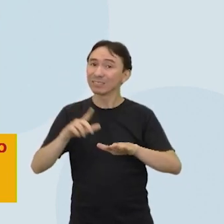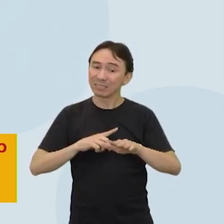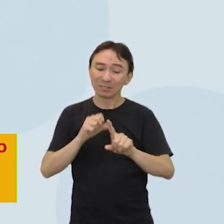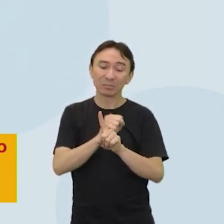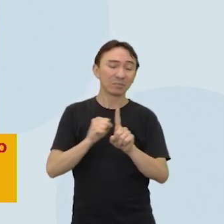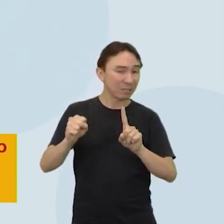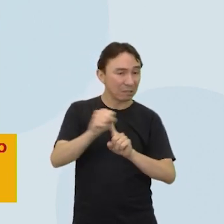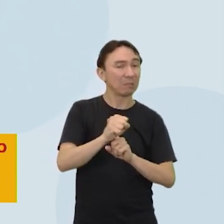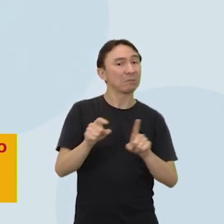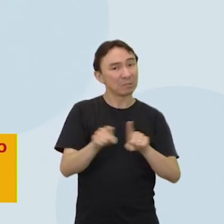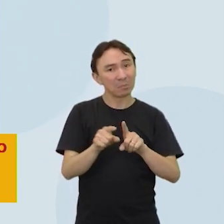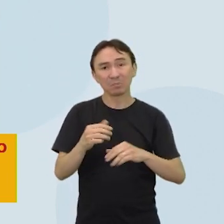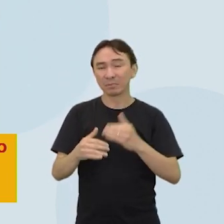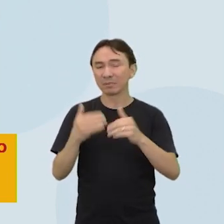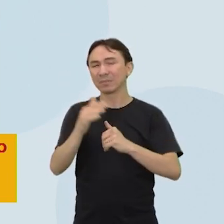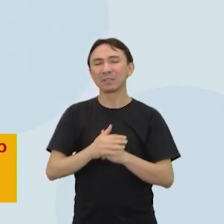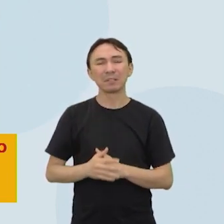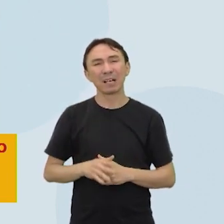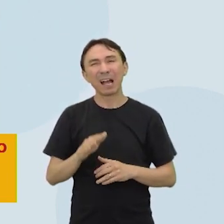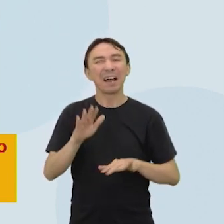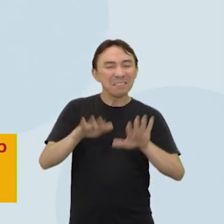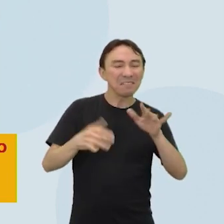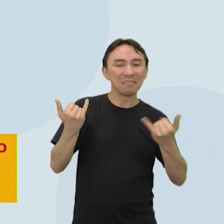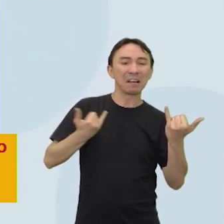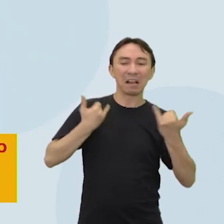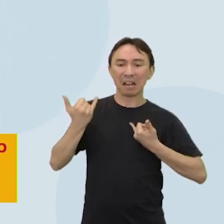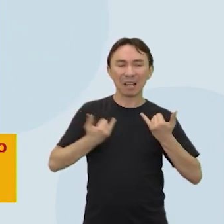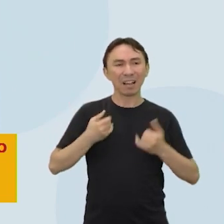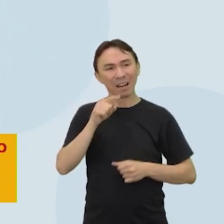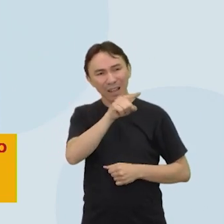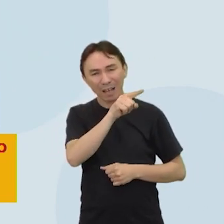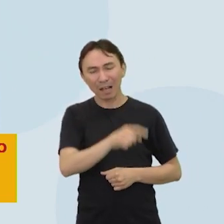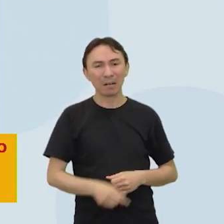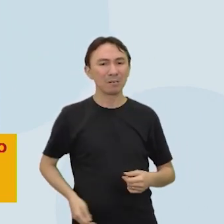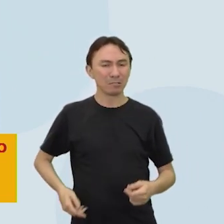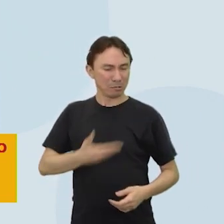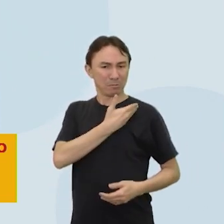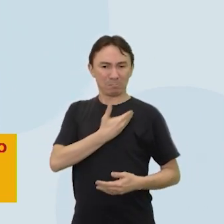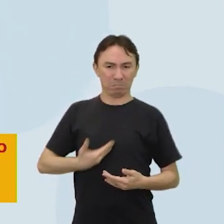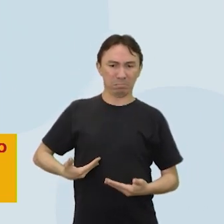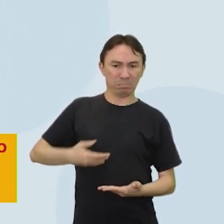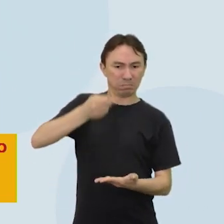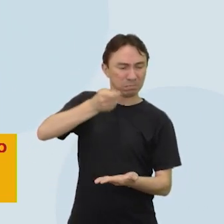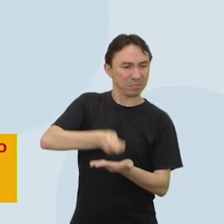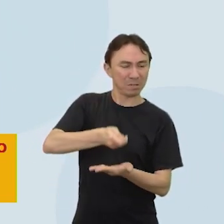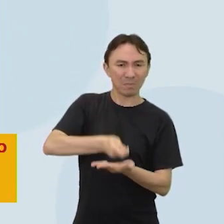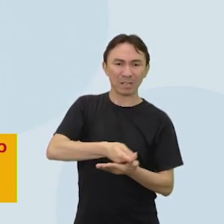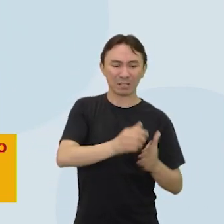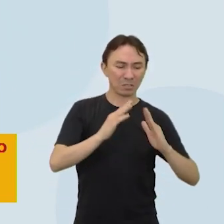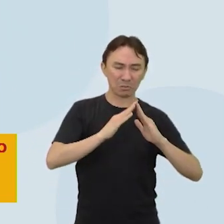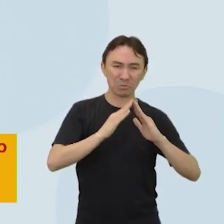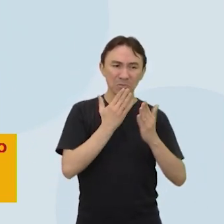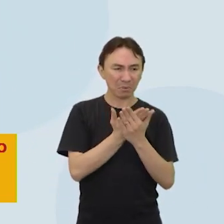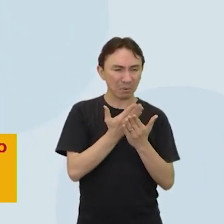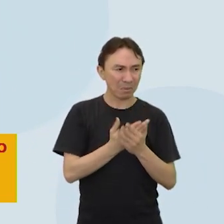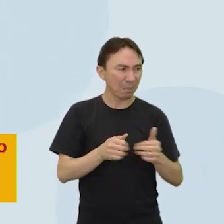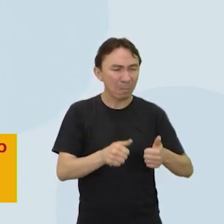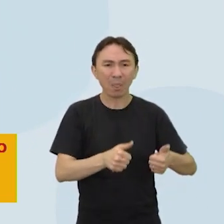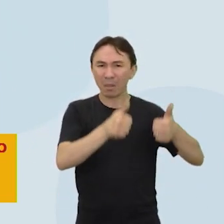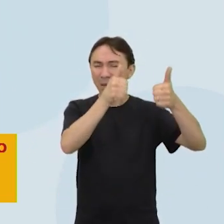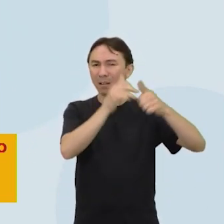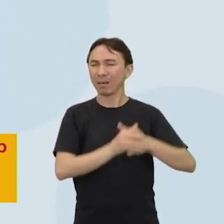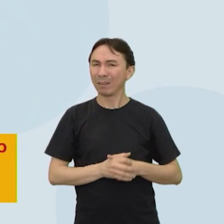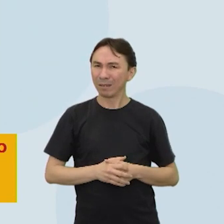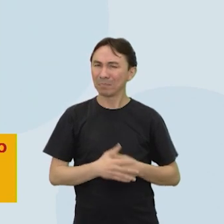ouve, mas lá é uma ditadura, mas melhorou a escola. Peraí, não dá para você manter a liberdade e ao mesmo tempo também